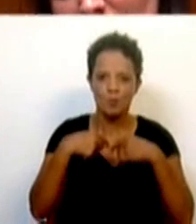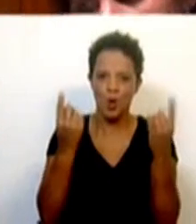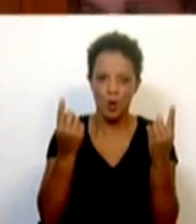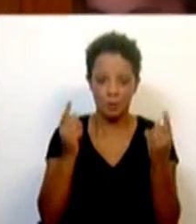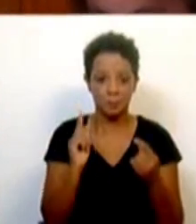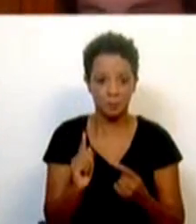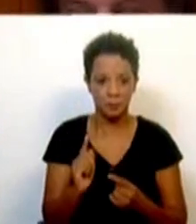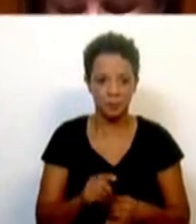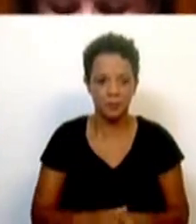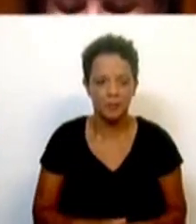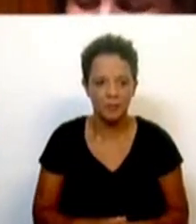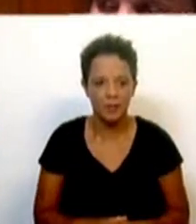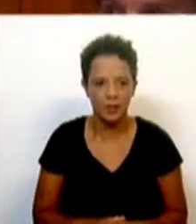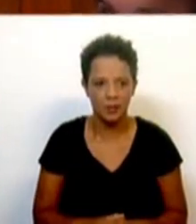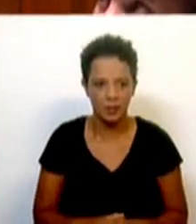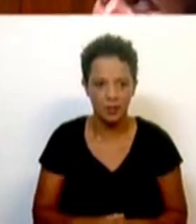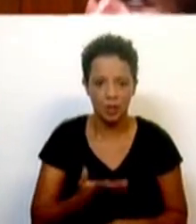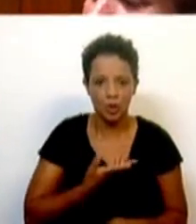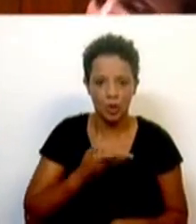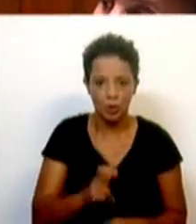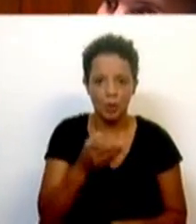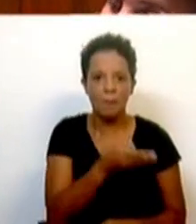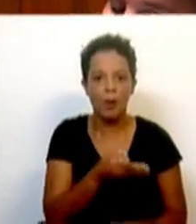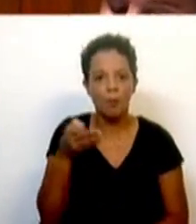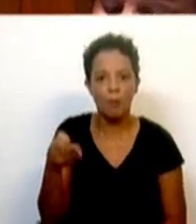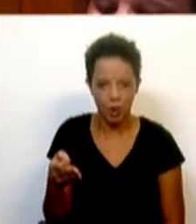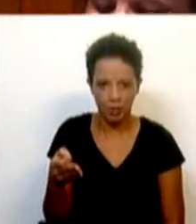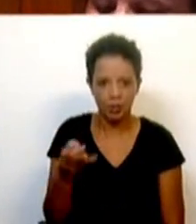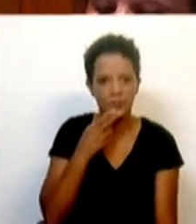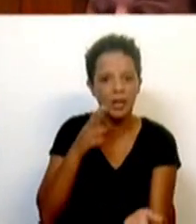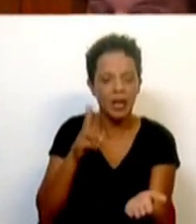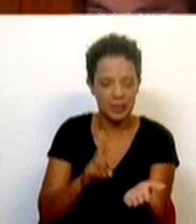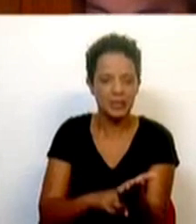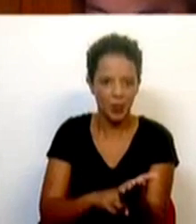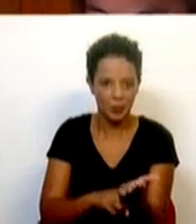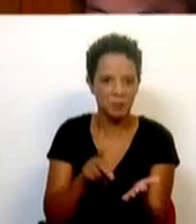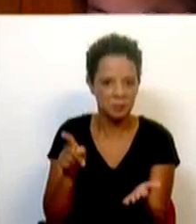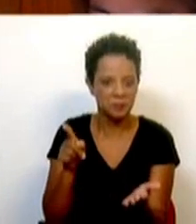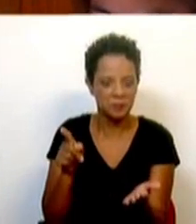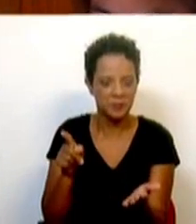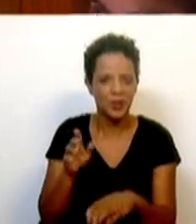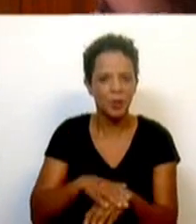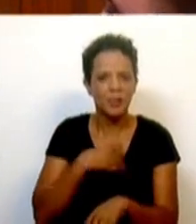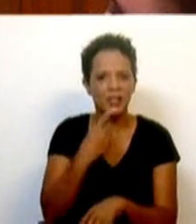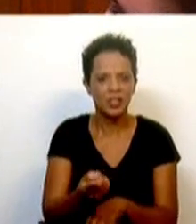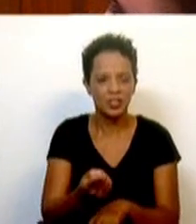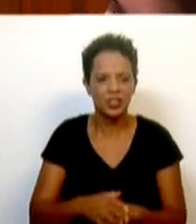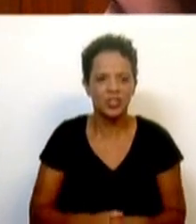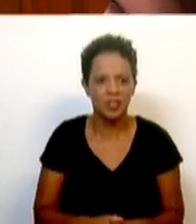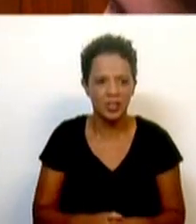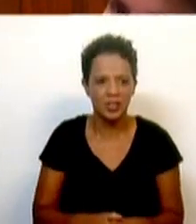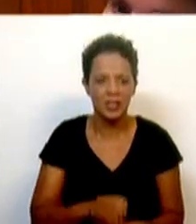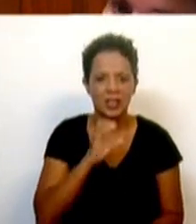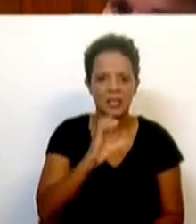que, efetivamente, o Dr. Paulo Portas tem razão quando diz que o desaparecimento